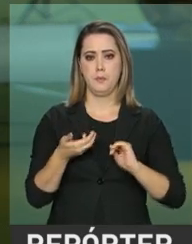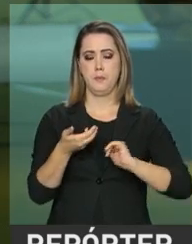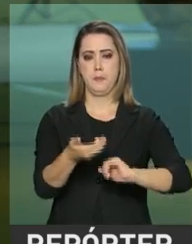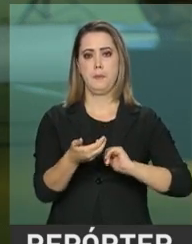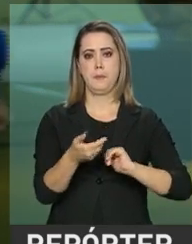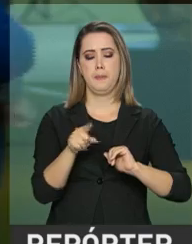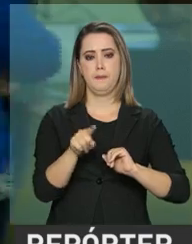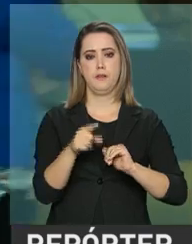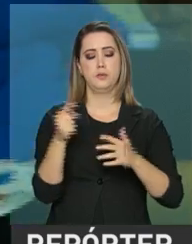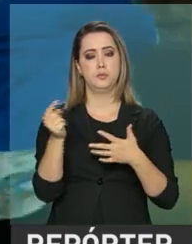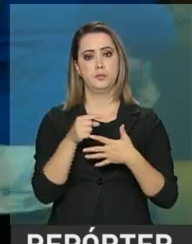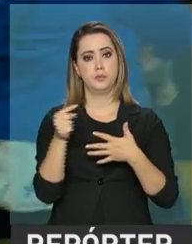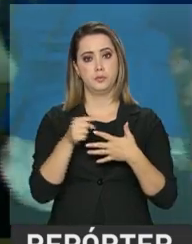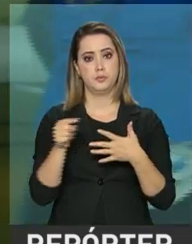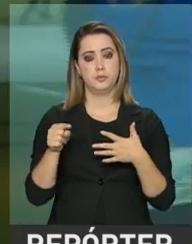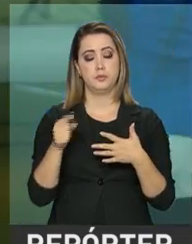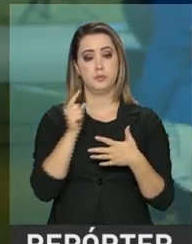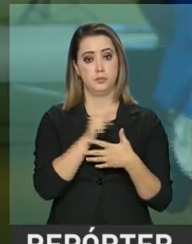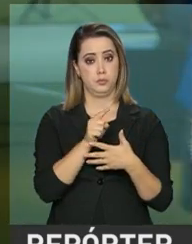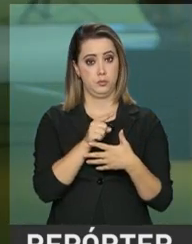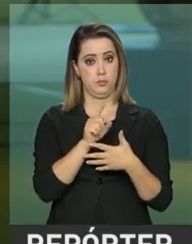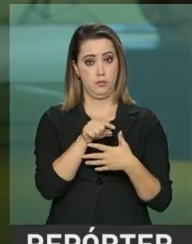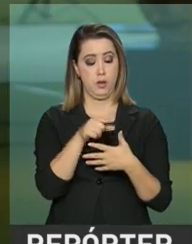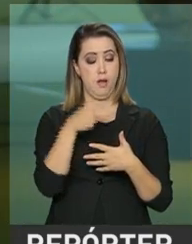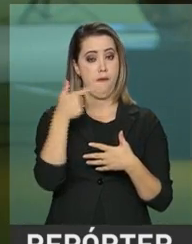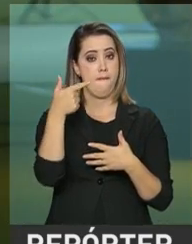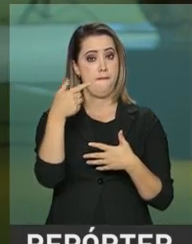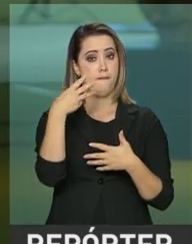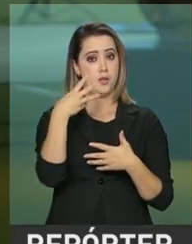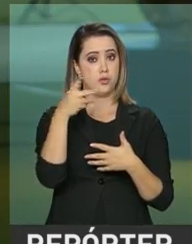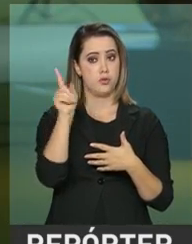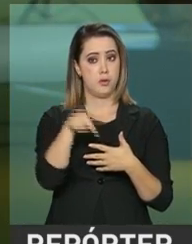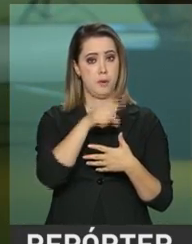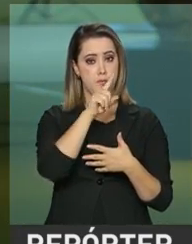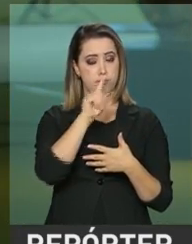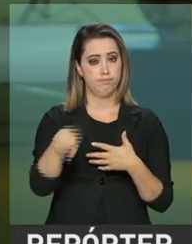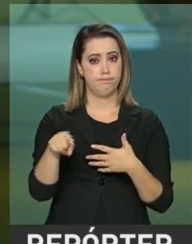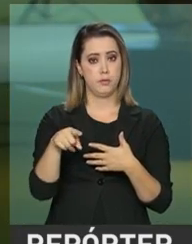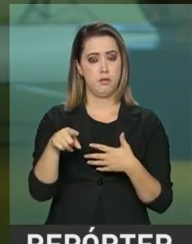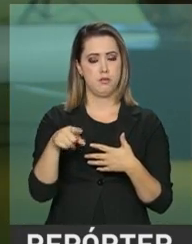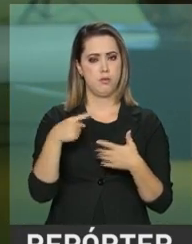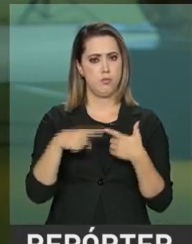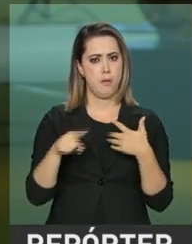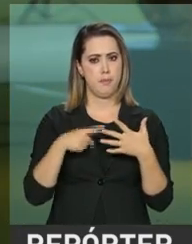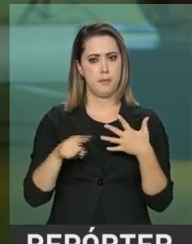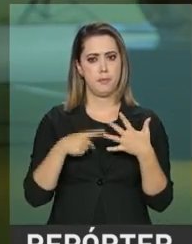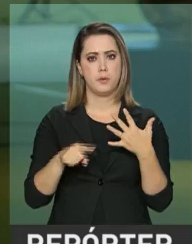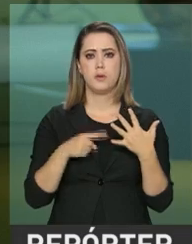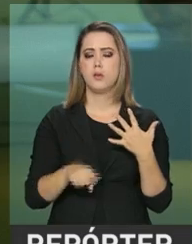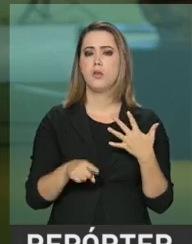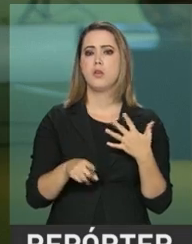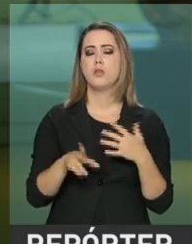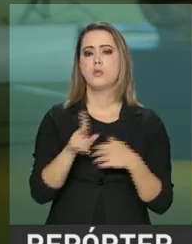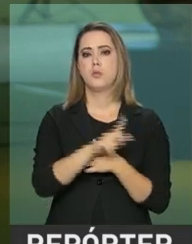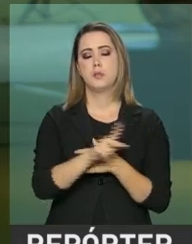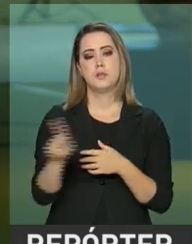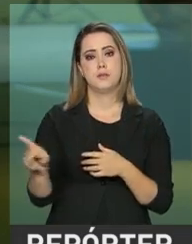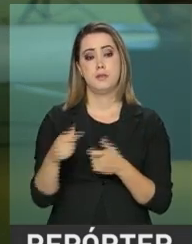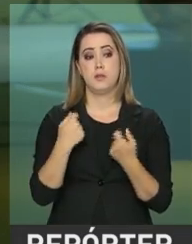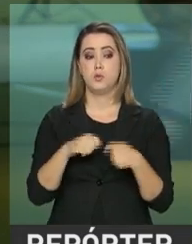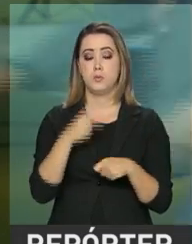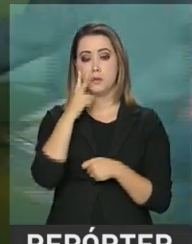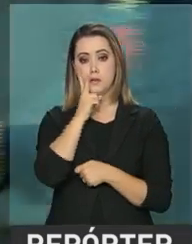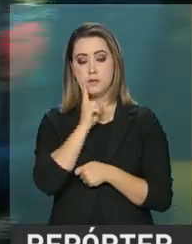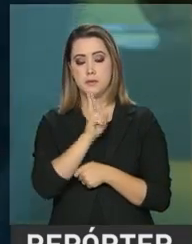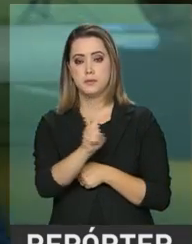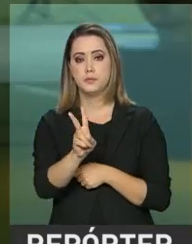Congresso Nacional. Entre elas, por exemplo, 23 vetos presidenciais. Eles têm preferência de análise por